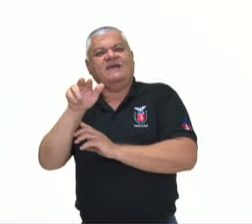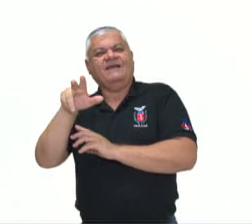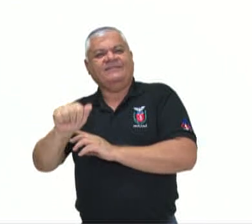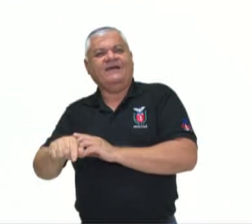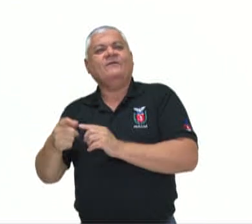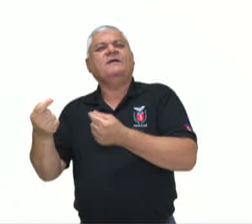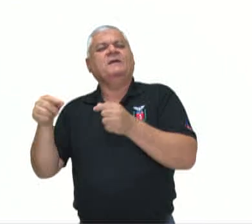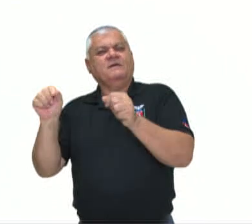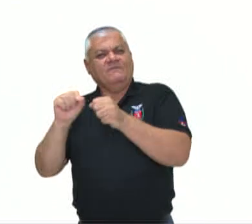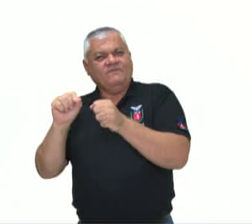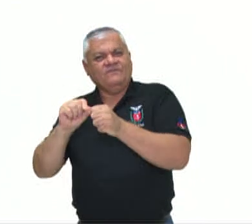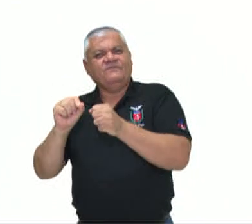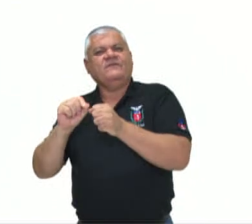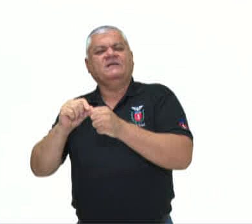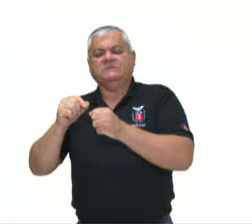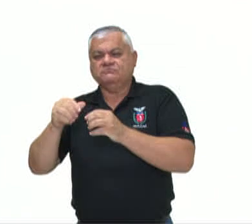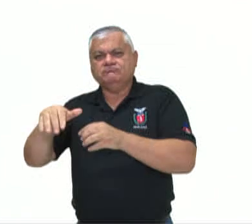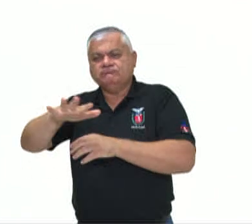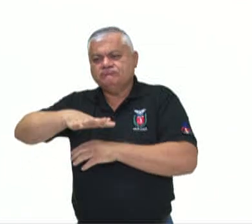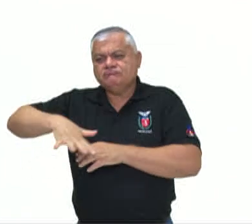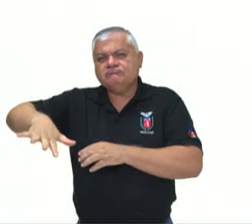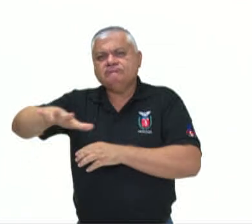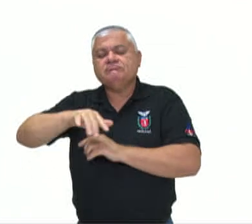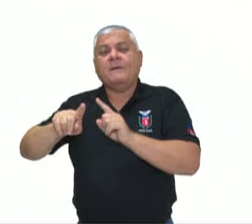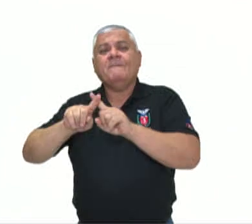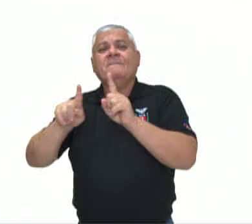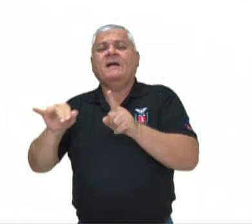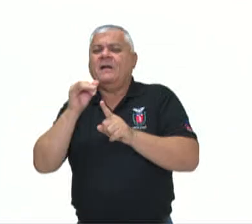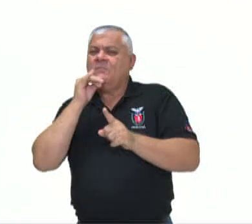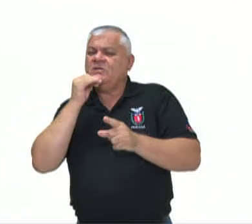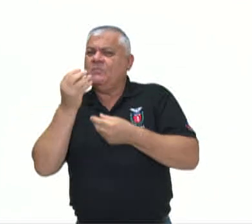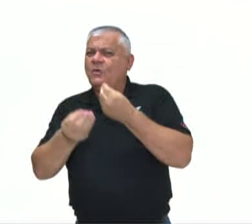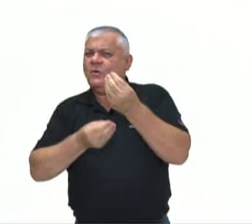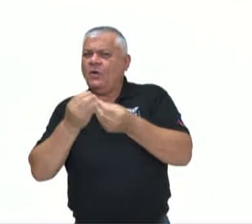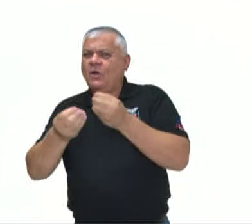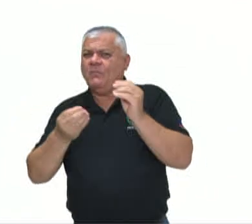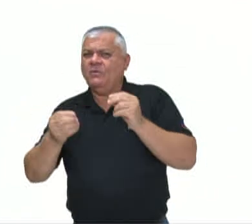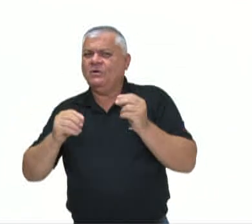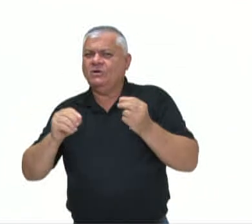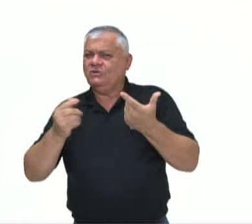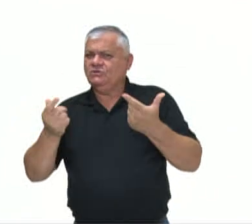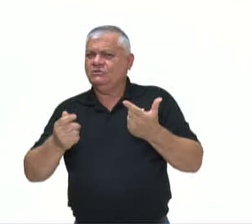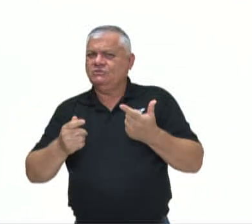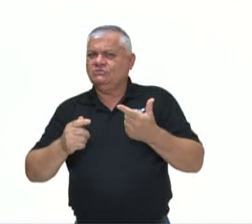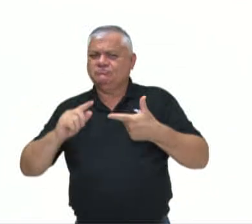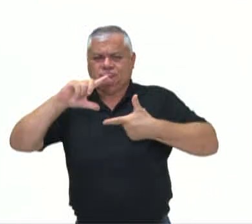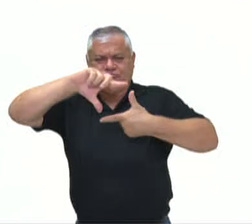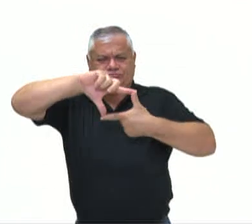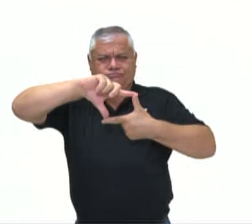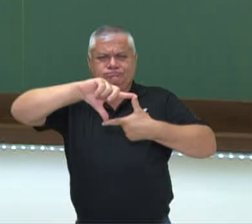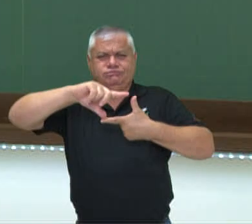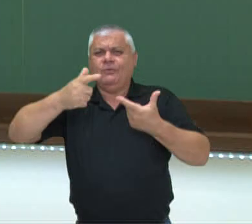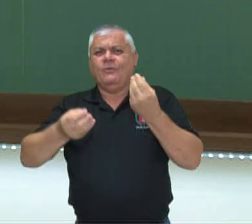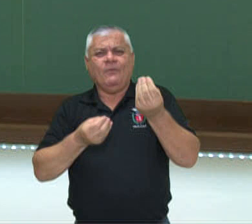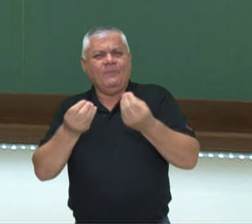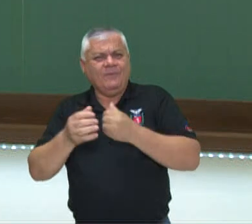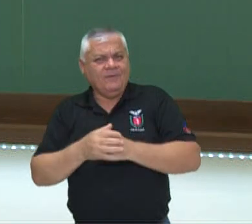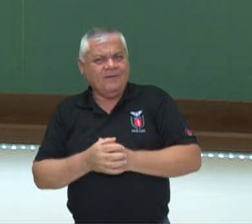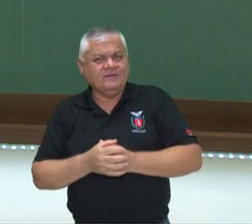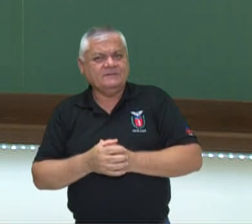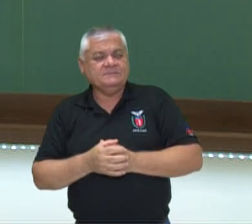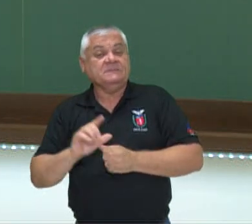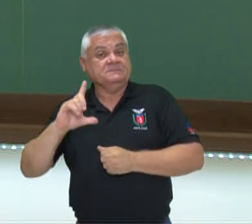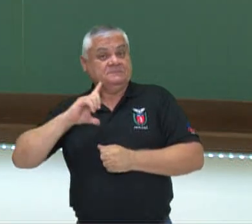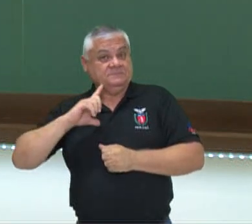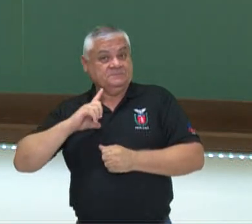aplicada com sucesso no espaço plano, mas colocaram em dúvida os seus critérios de evidência. Então vejam, aqui a gente